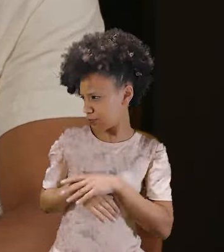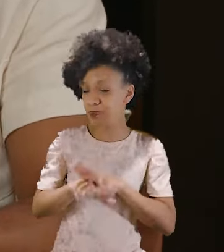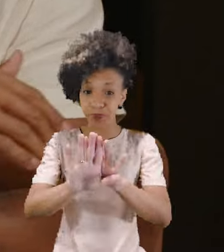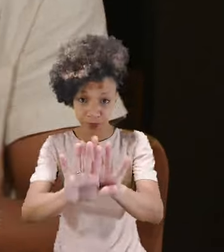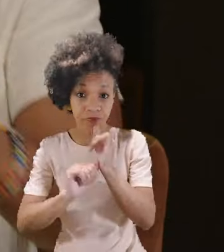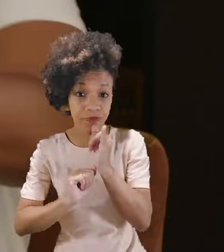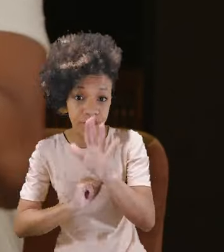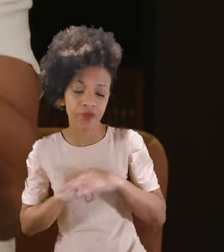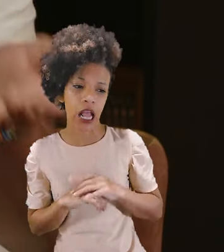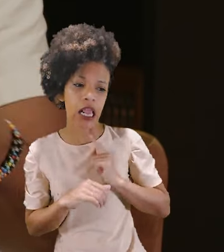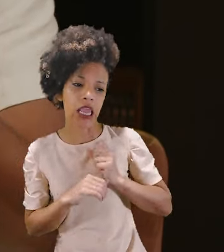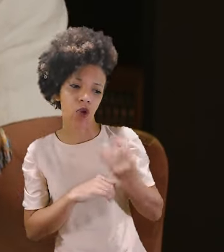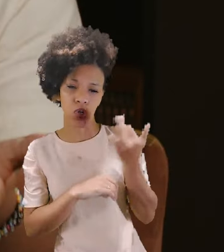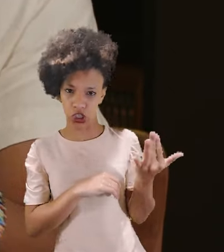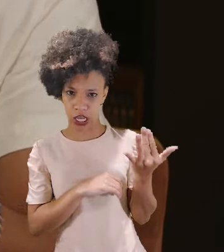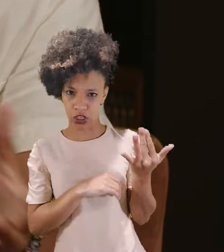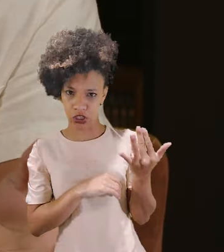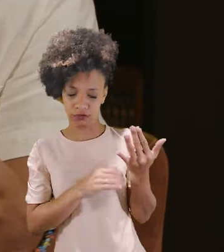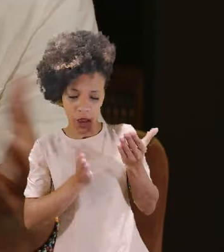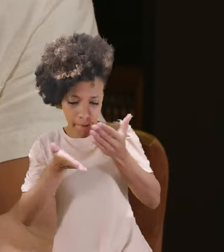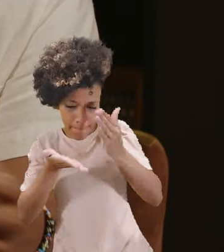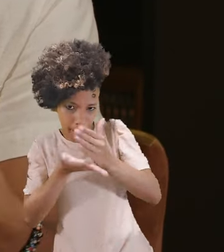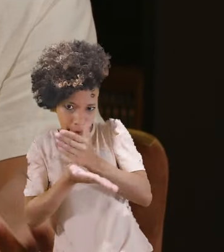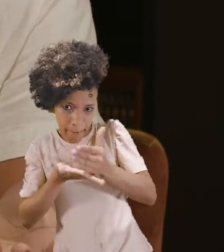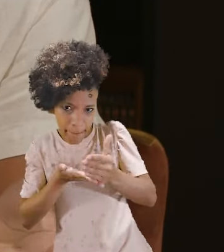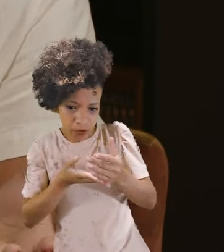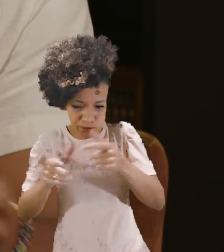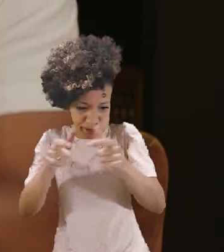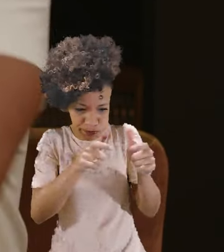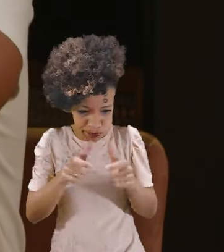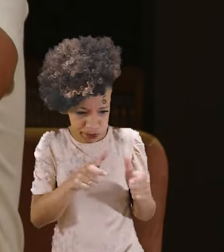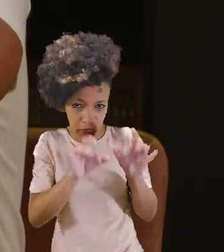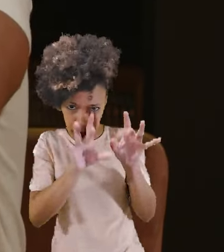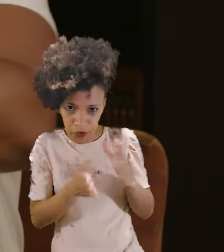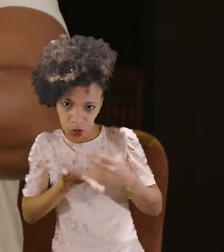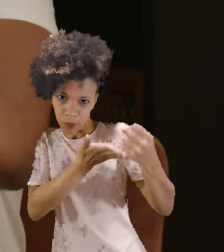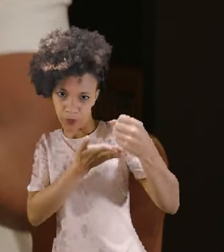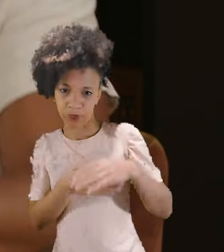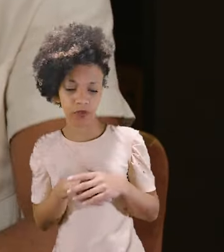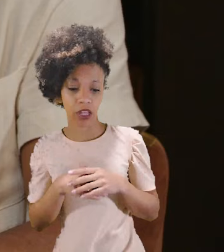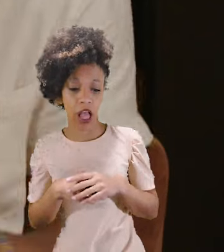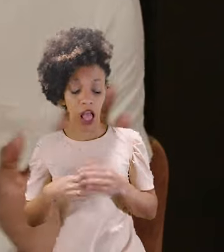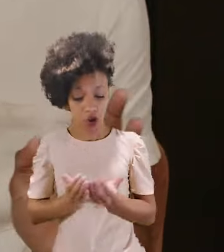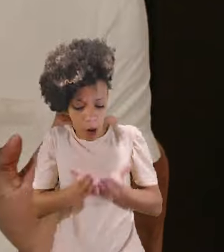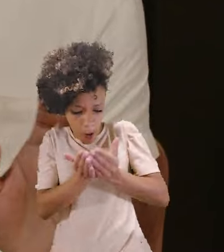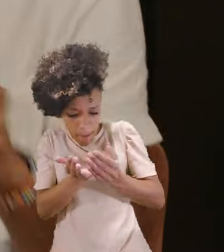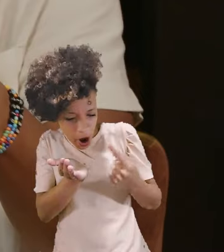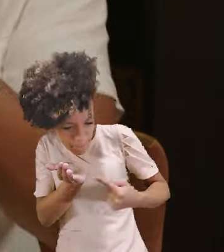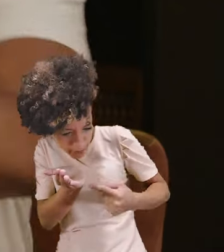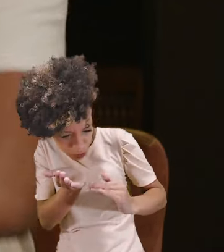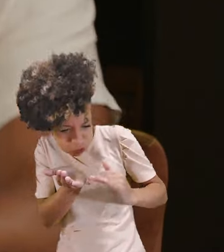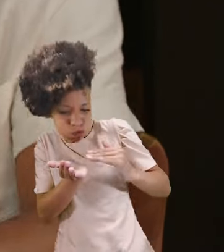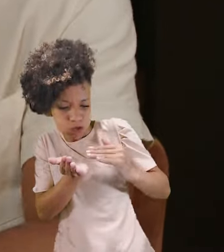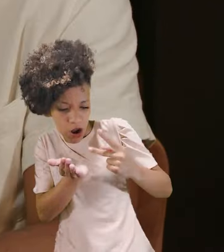entender Pois é tô tipo assim tem o número de compartimentos que tá dando a vida tem o seu essa especificação então se você a leva dois compartimentos tranquilo